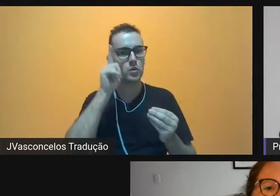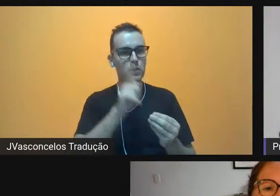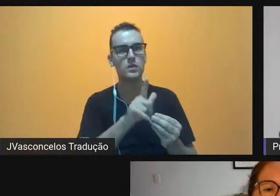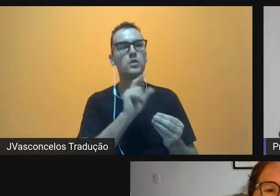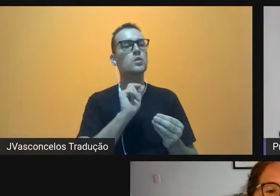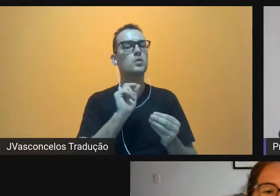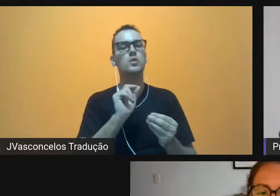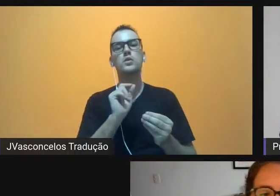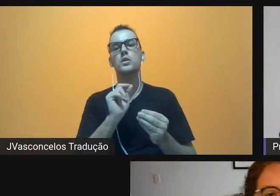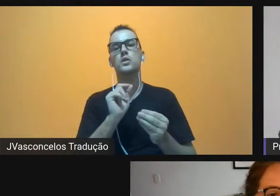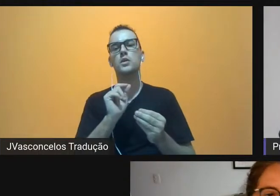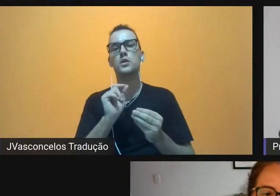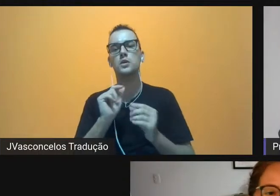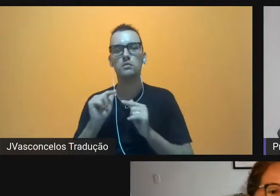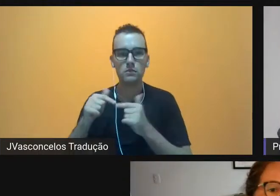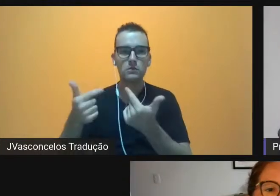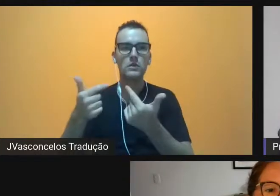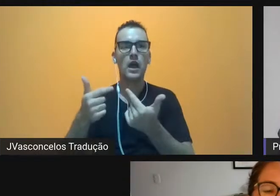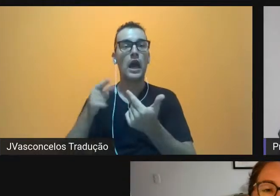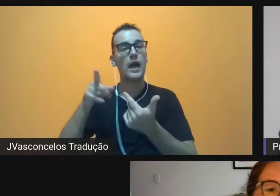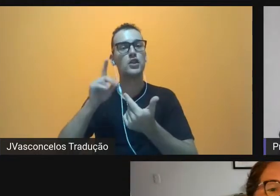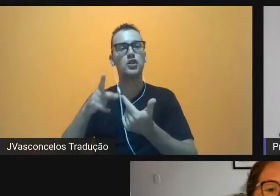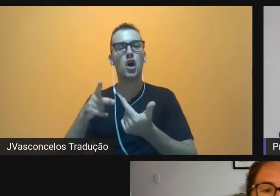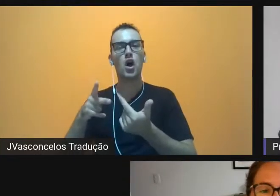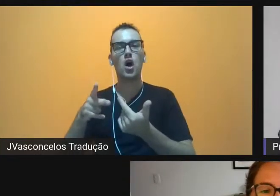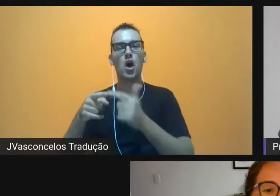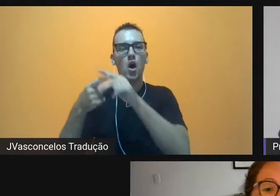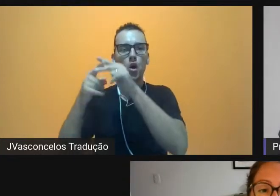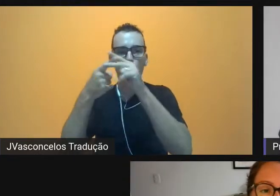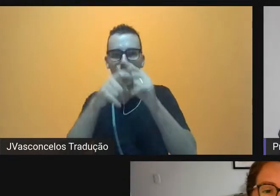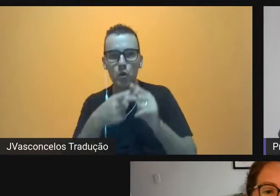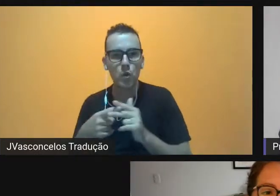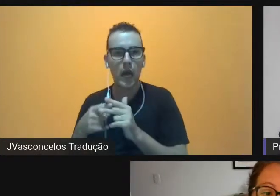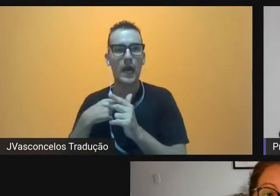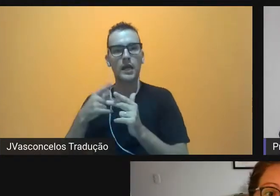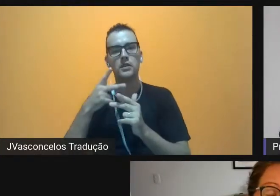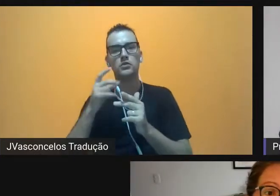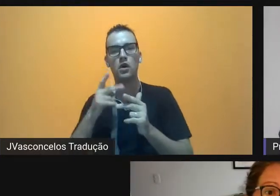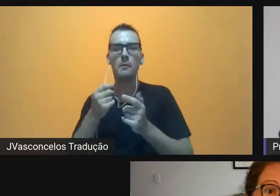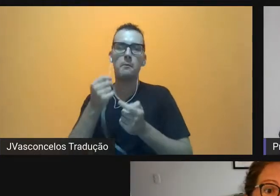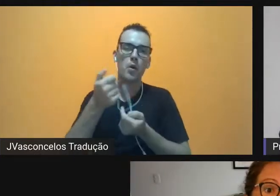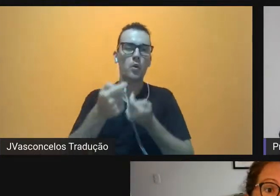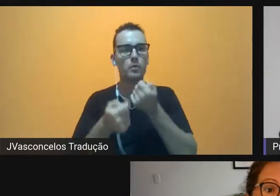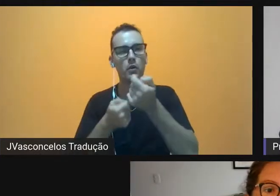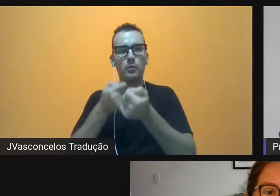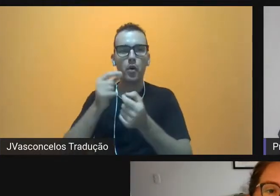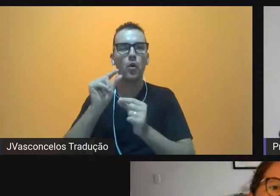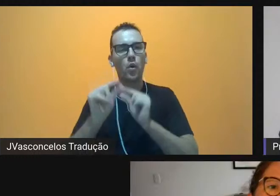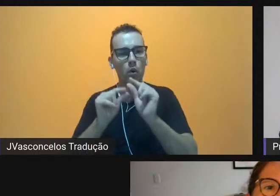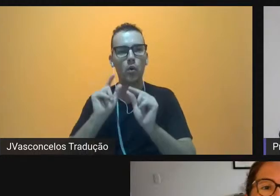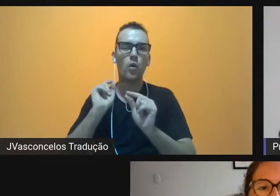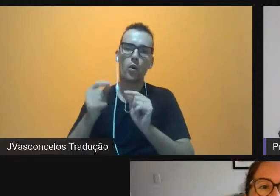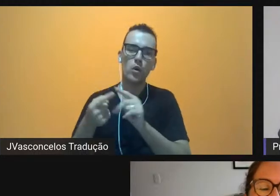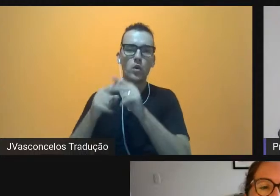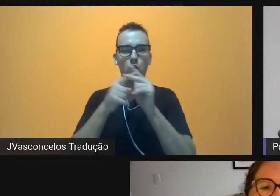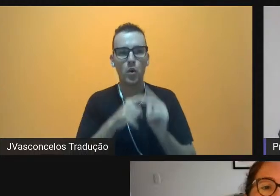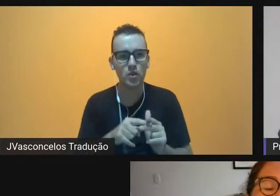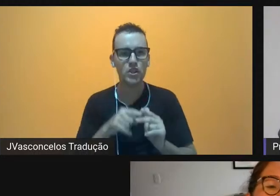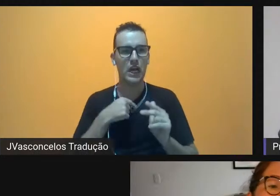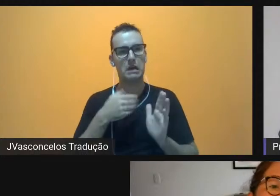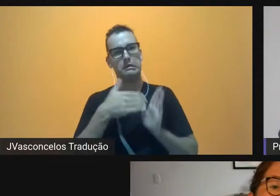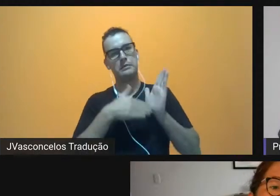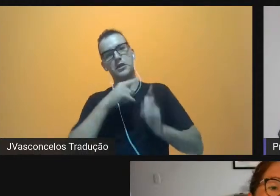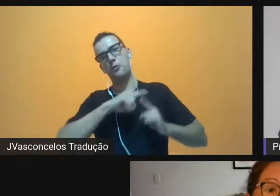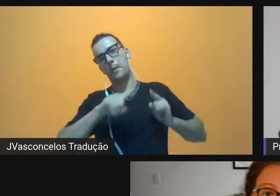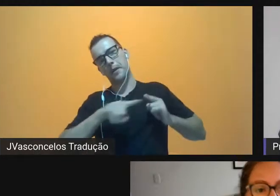vinha meio que aparando as arestas, ela nunca me limitou, muito pelo contrário, ela sempre abriu novas